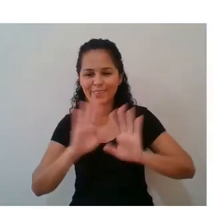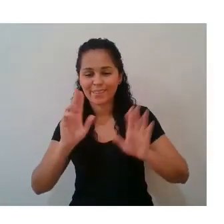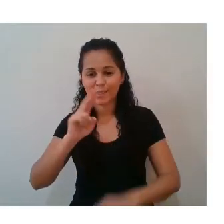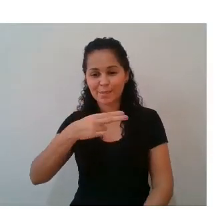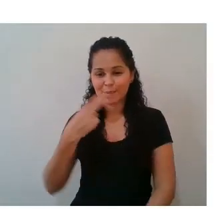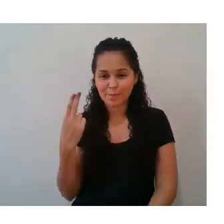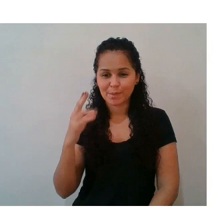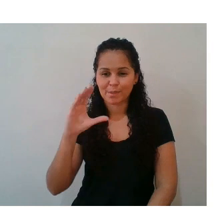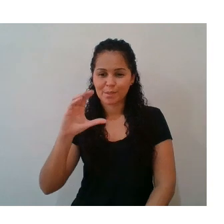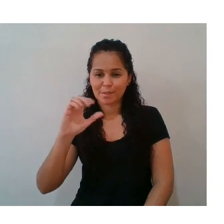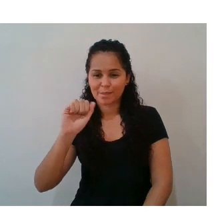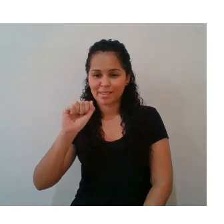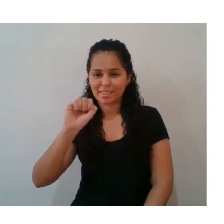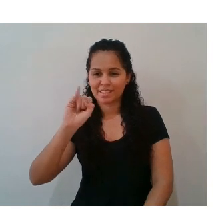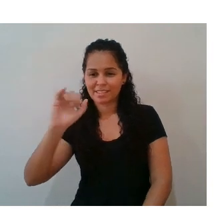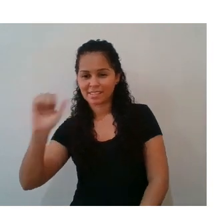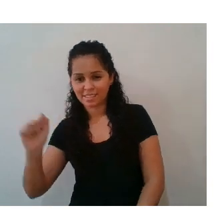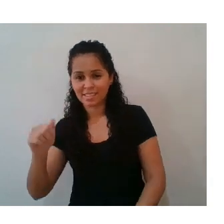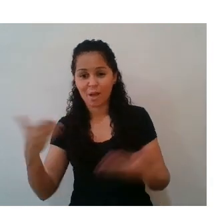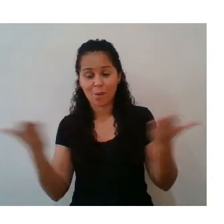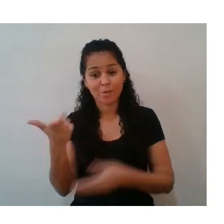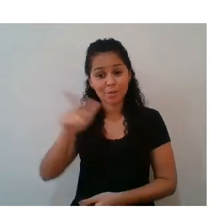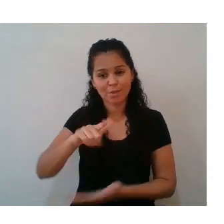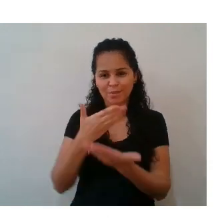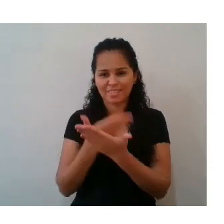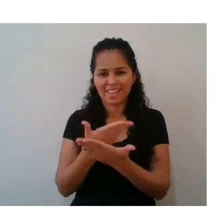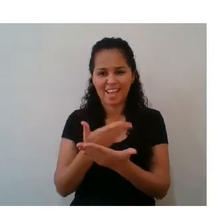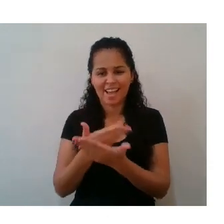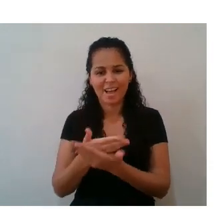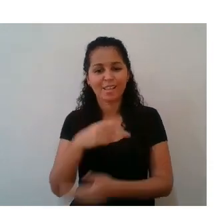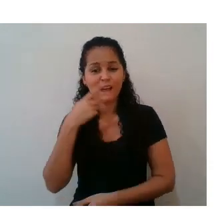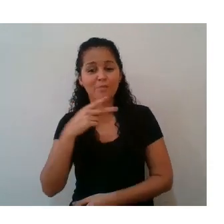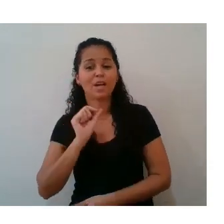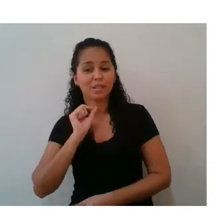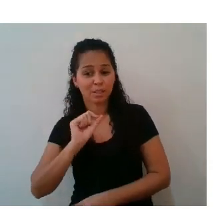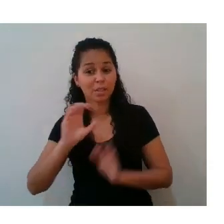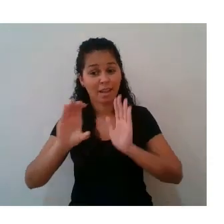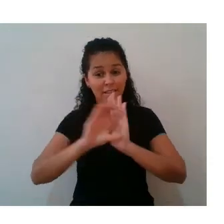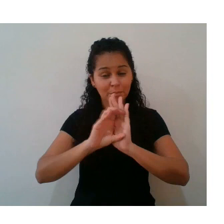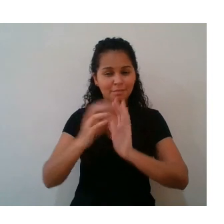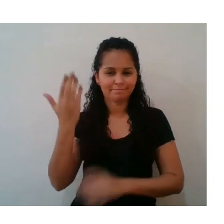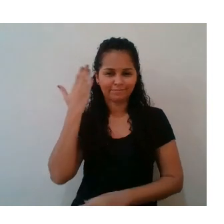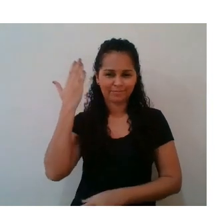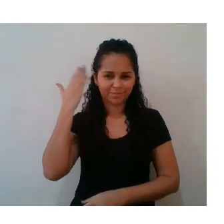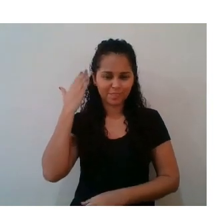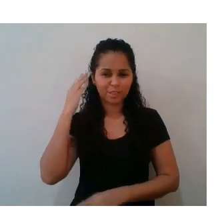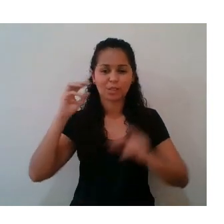Oi pessoal, me chamo Cássia Regina, sou eu aqui de novo em mais uma aulinha nossa. A gente vai falar sobre o último